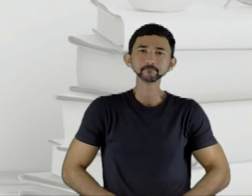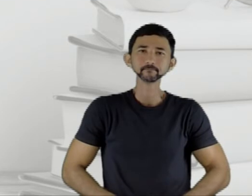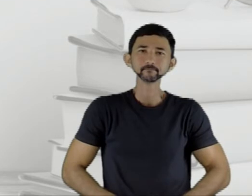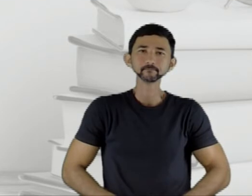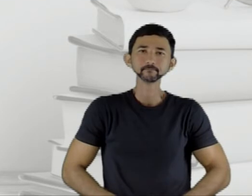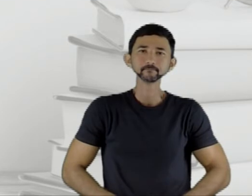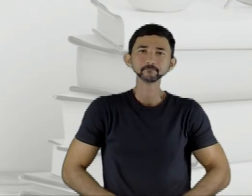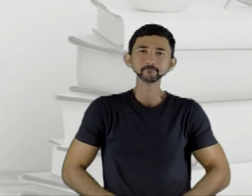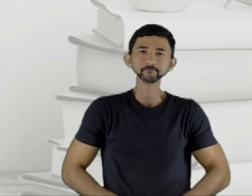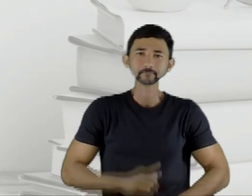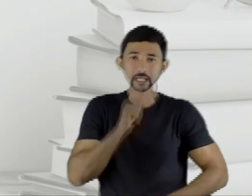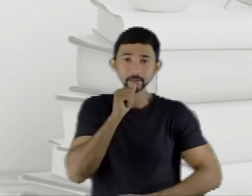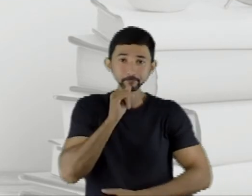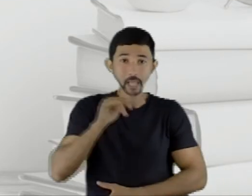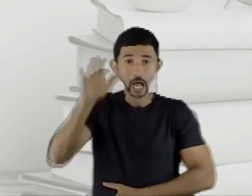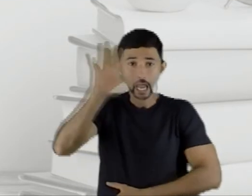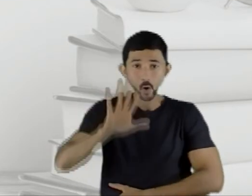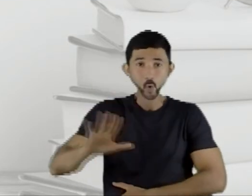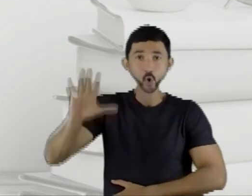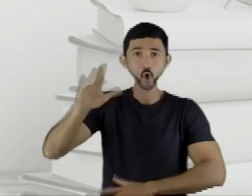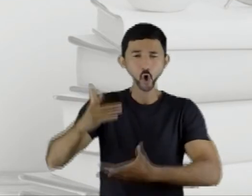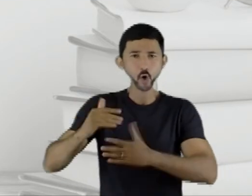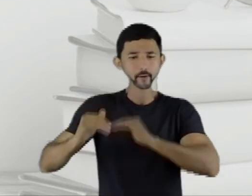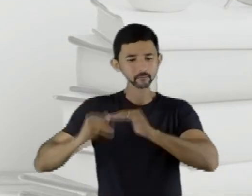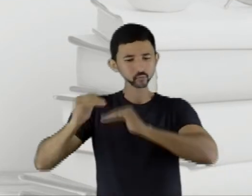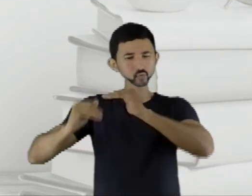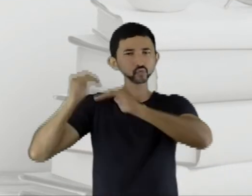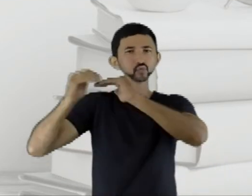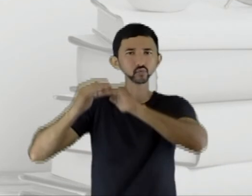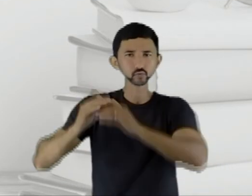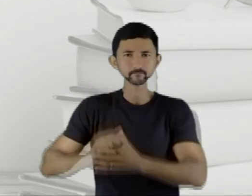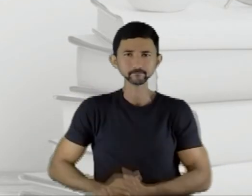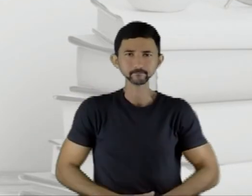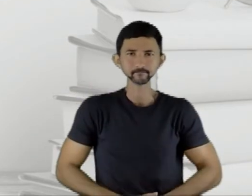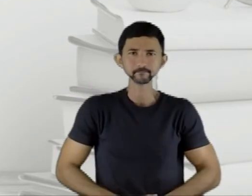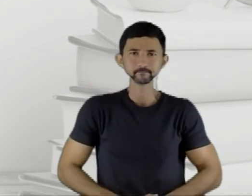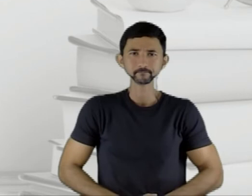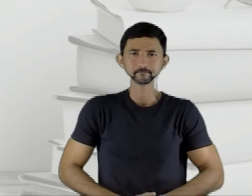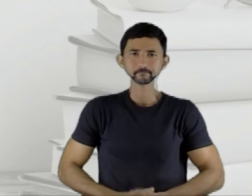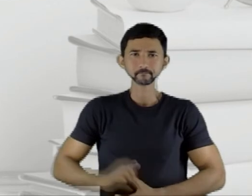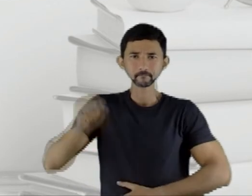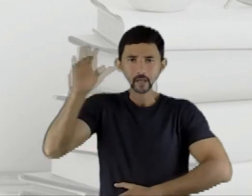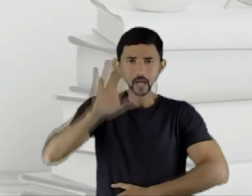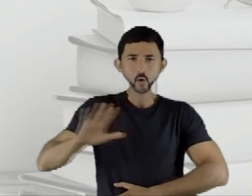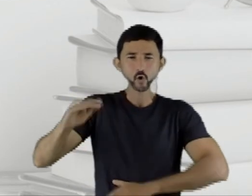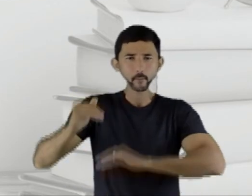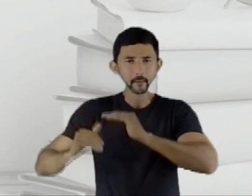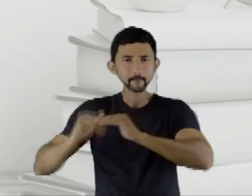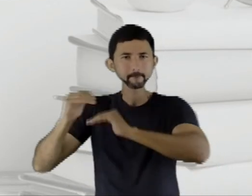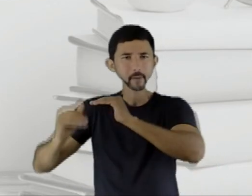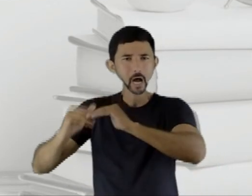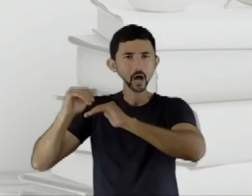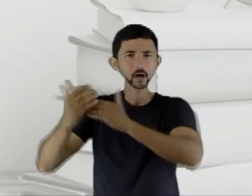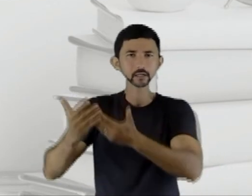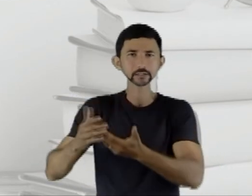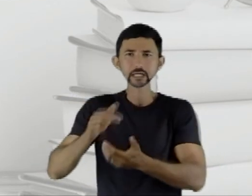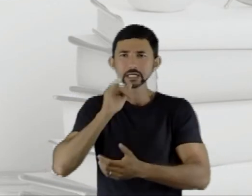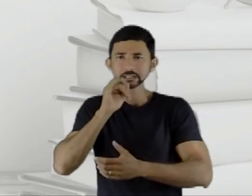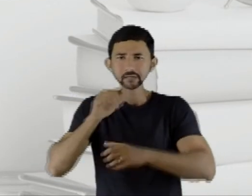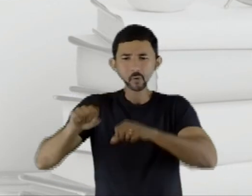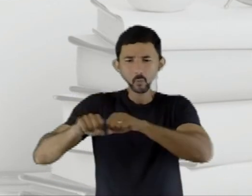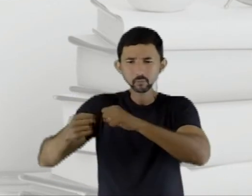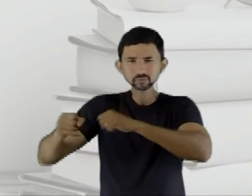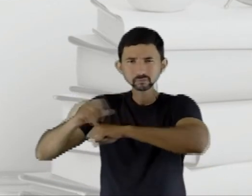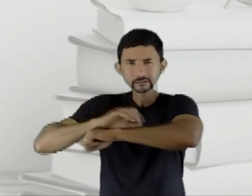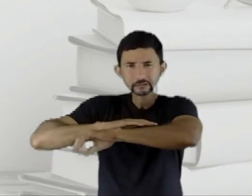Aí, olha, a Europa que tinha se recuperado destruição da